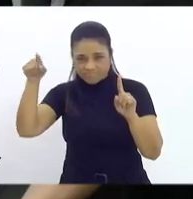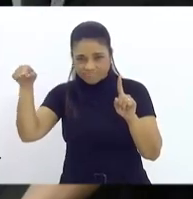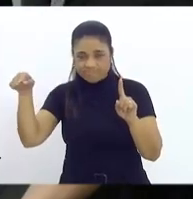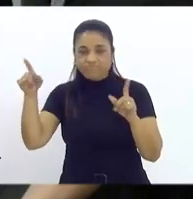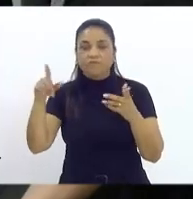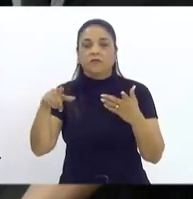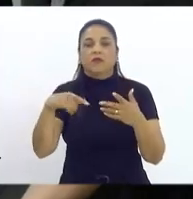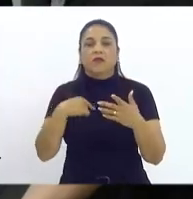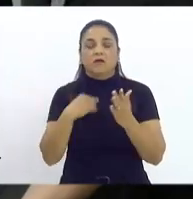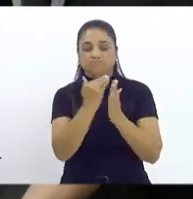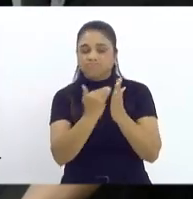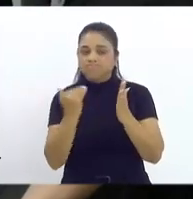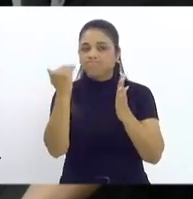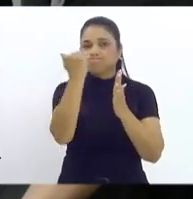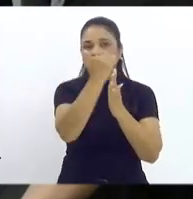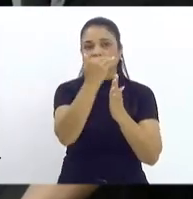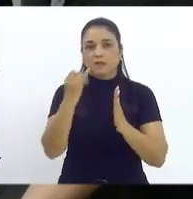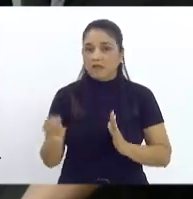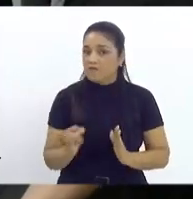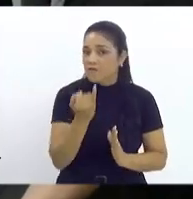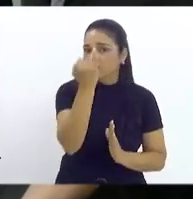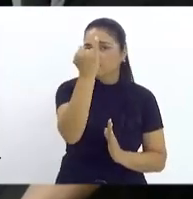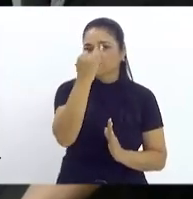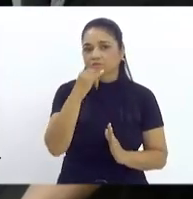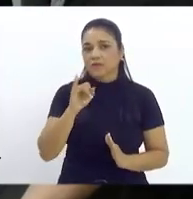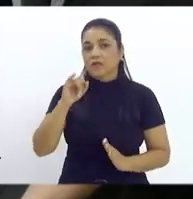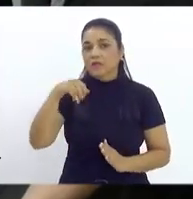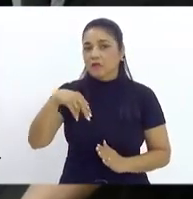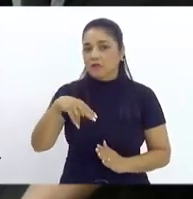da inflação nos últimos anos.